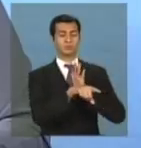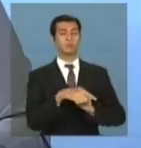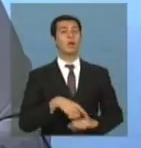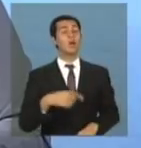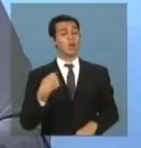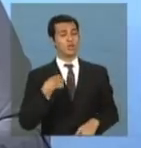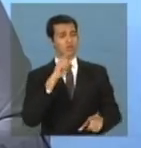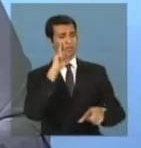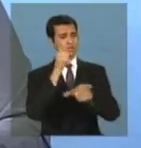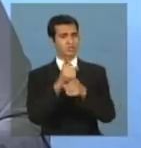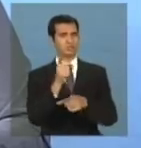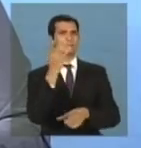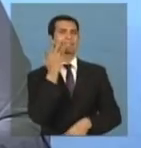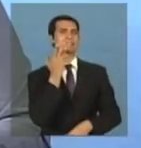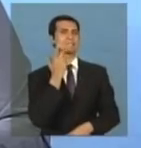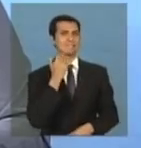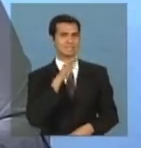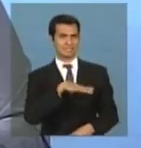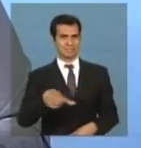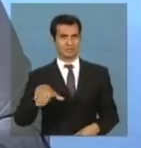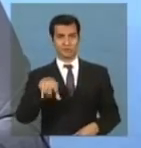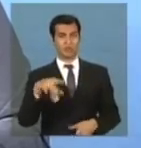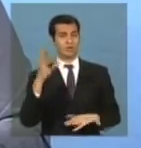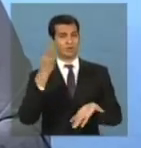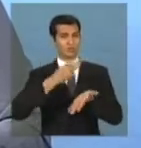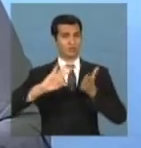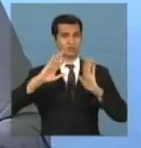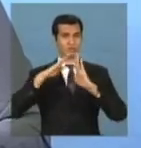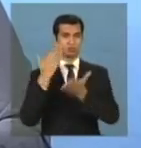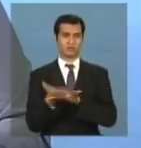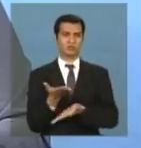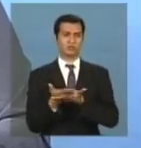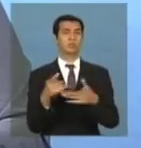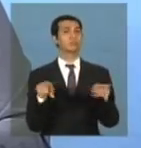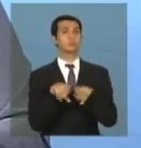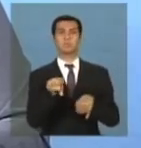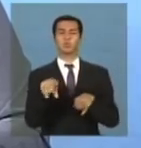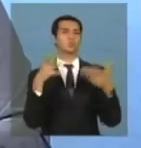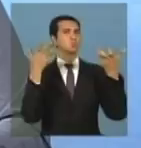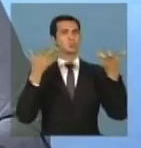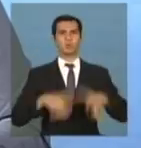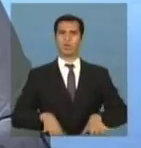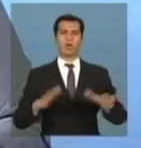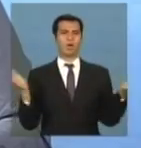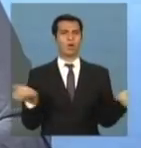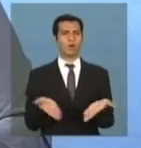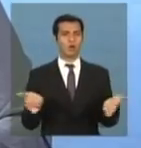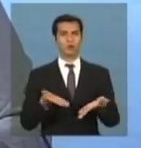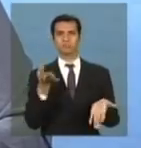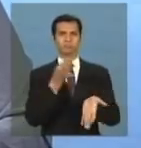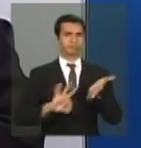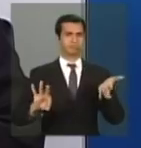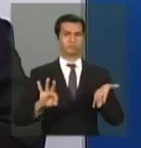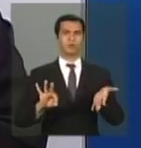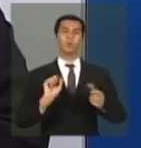criança que não está matriculada e não quer realizar a matrícula nesse momento. Como devo